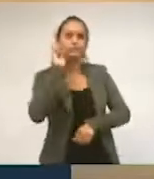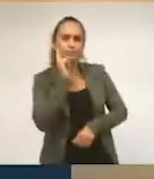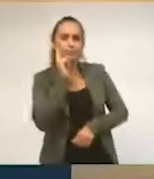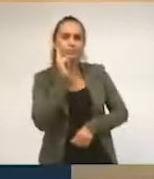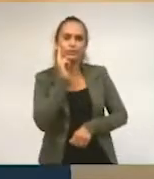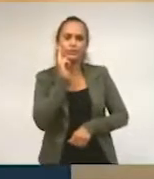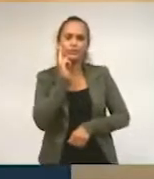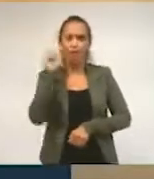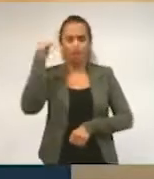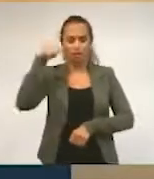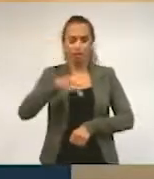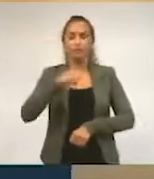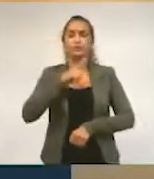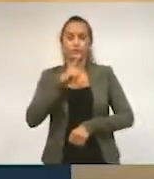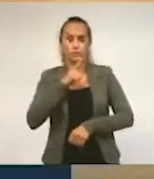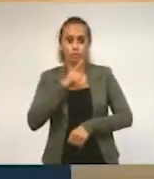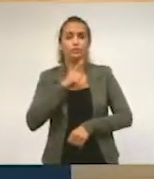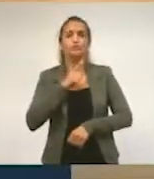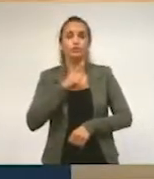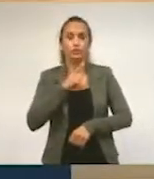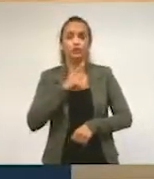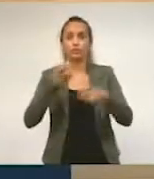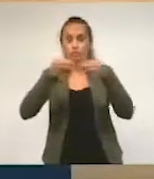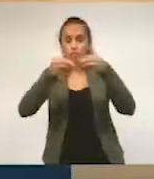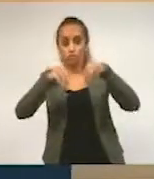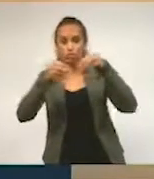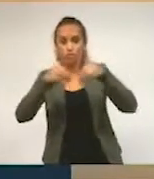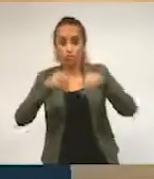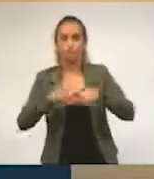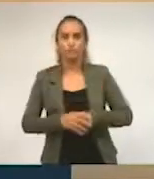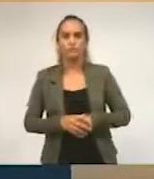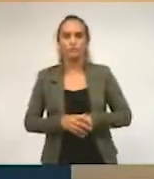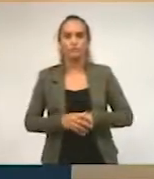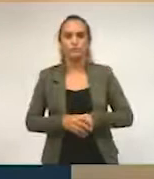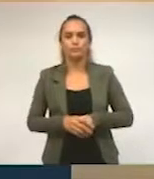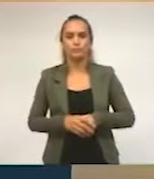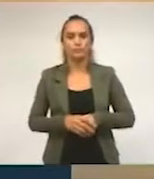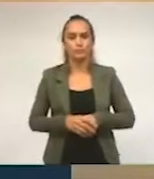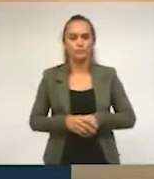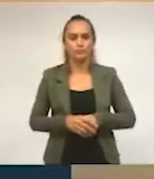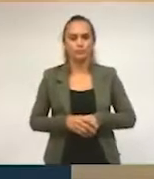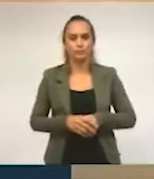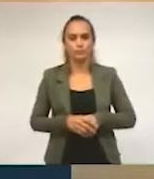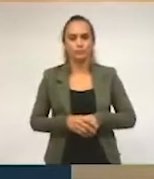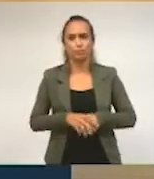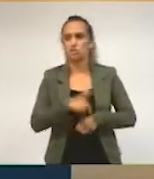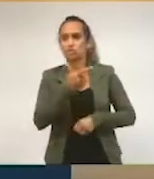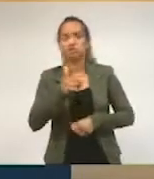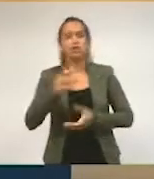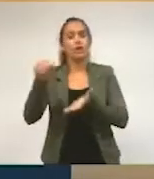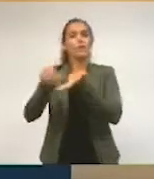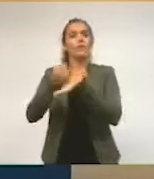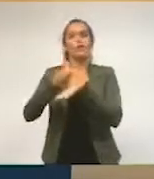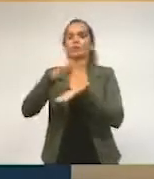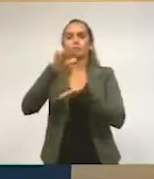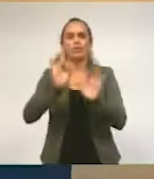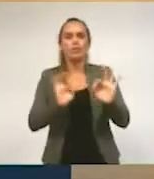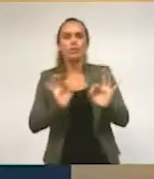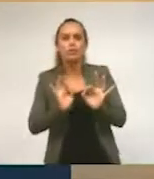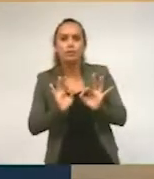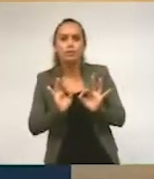nós ter nós temos a passagem desses ovos praticamente sem impostos aqui para o Estado de Rondônia